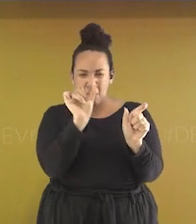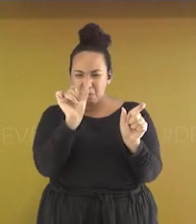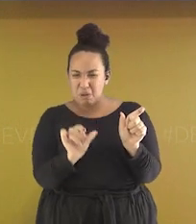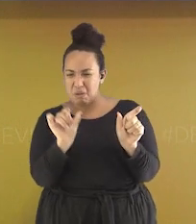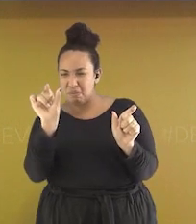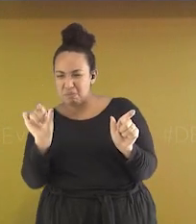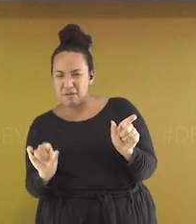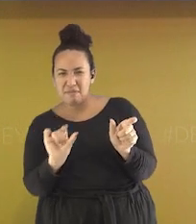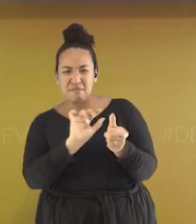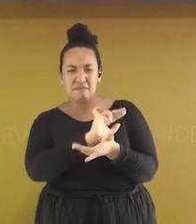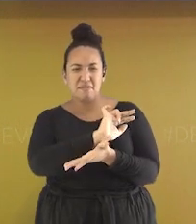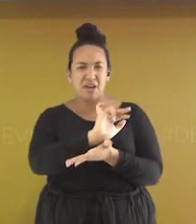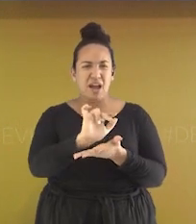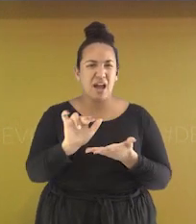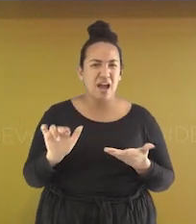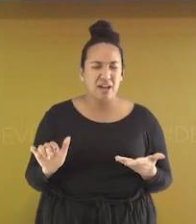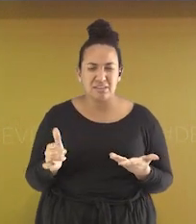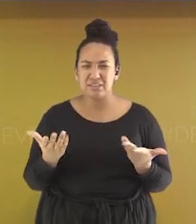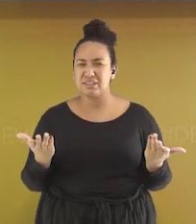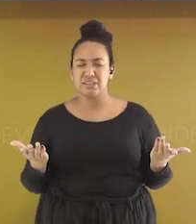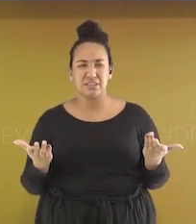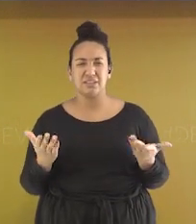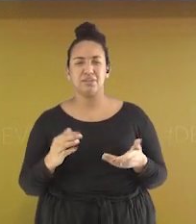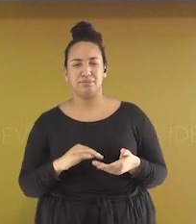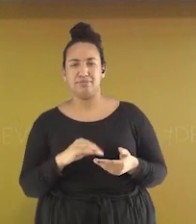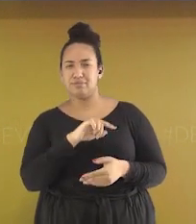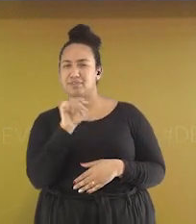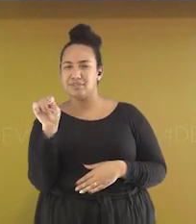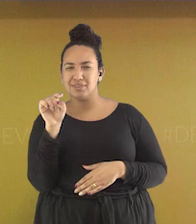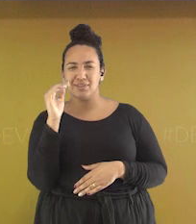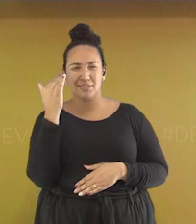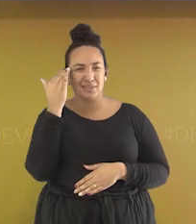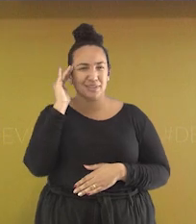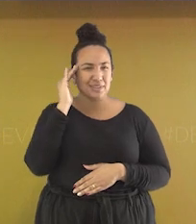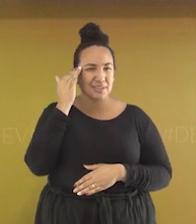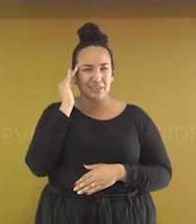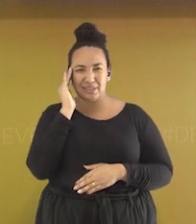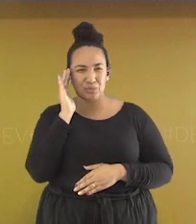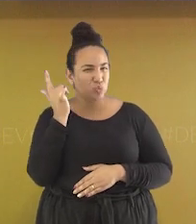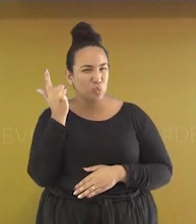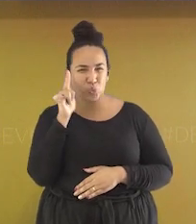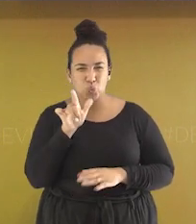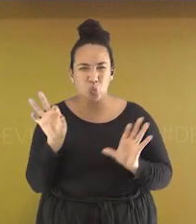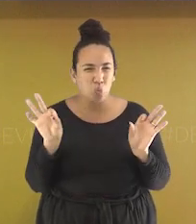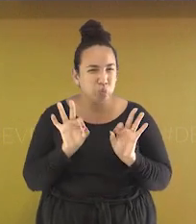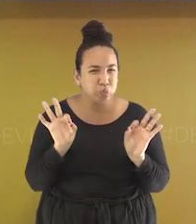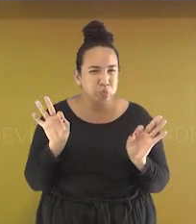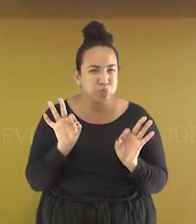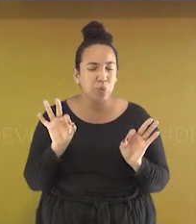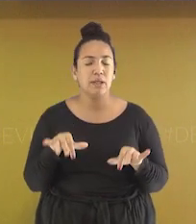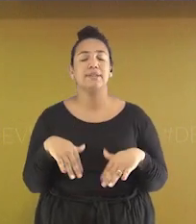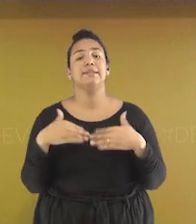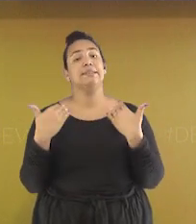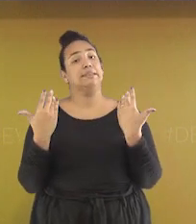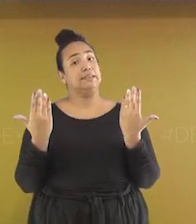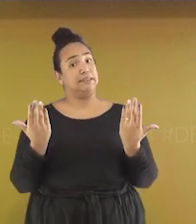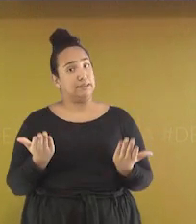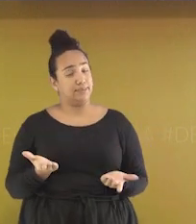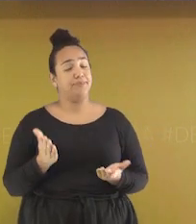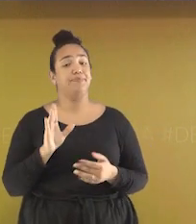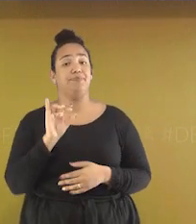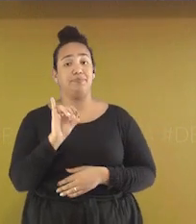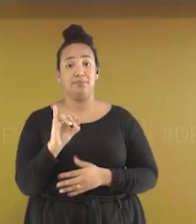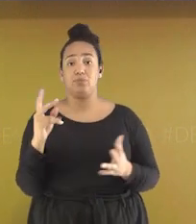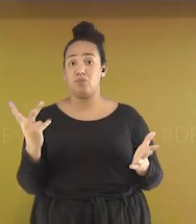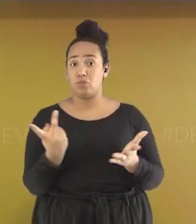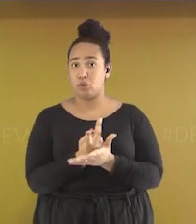de colunas, de barras, de linhas? Ficou tentando entender, mas sem sucesso? Bom, se